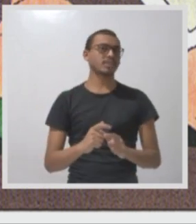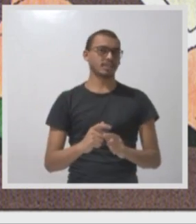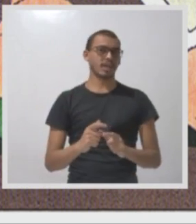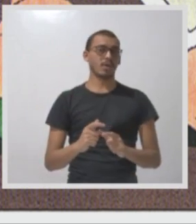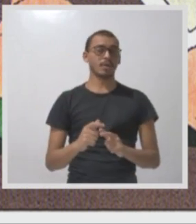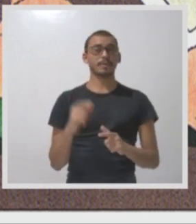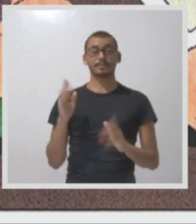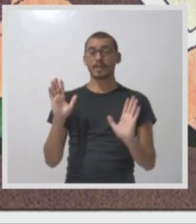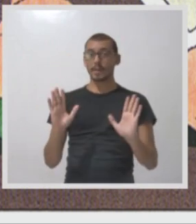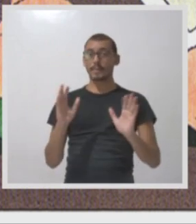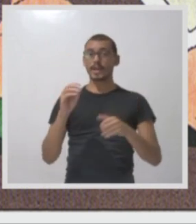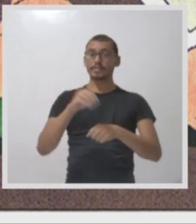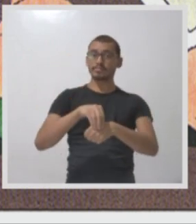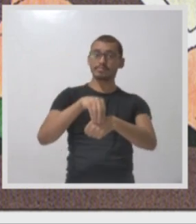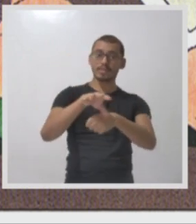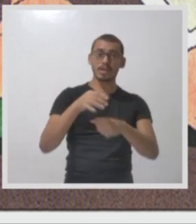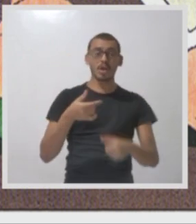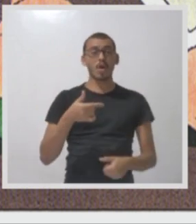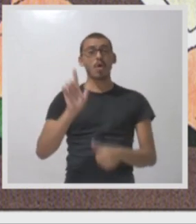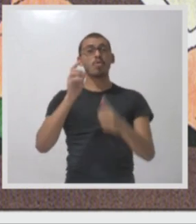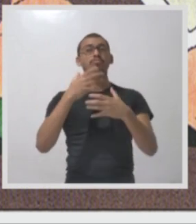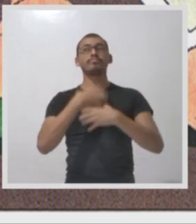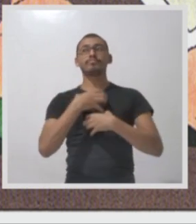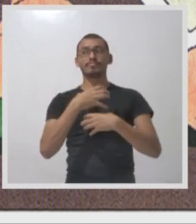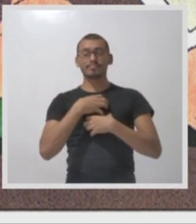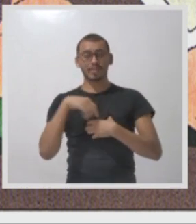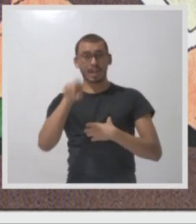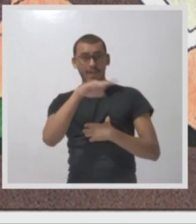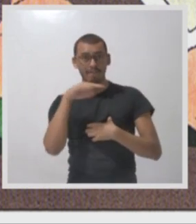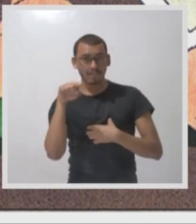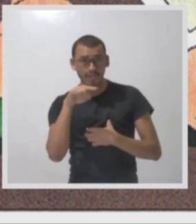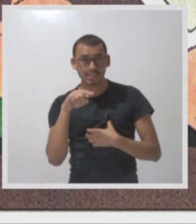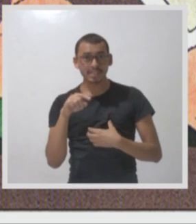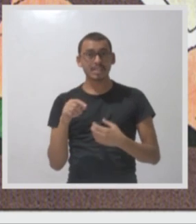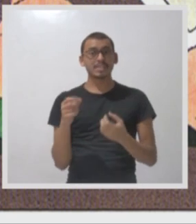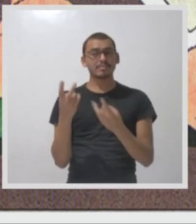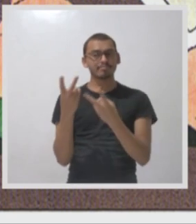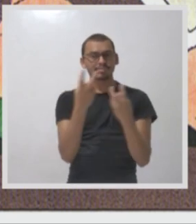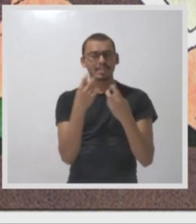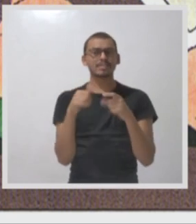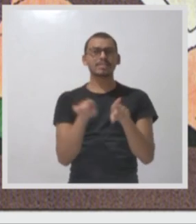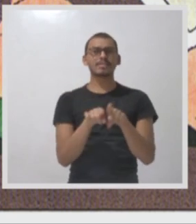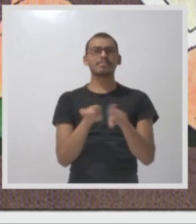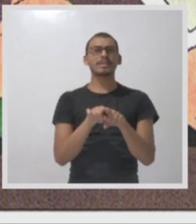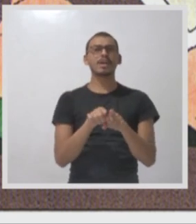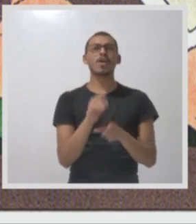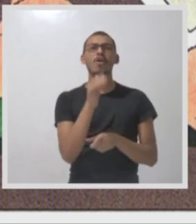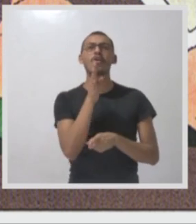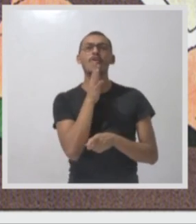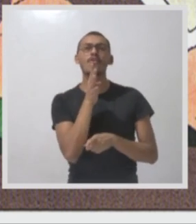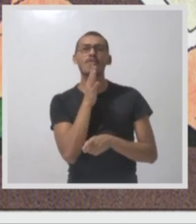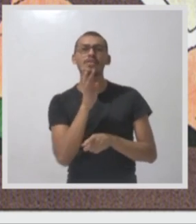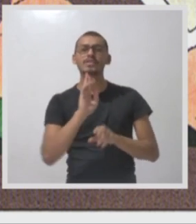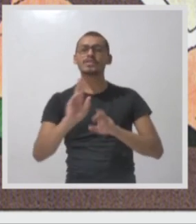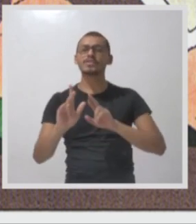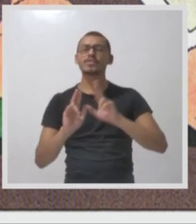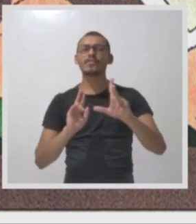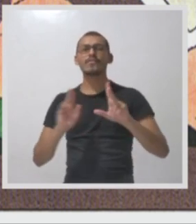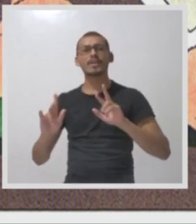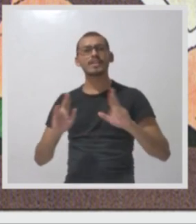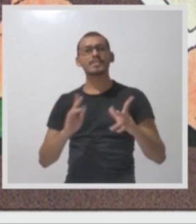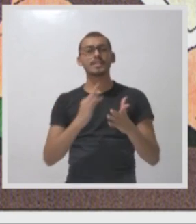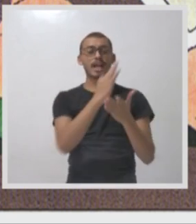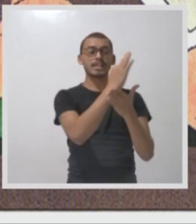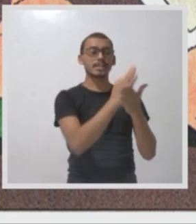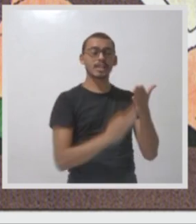eu trouxe ele de uma outra forma, para que vocês possam também reconhecer as diferenças quando o mesmo